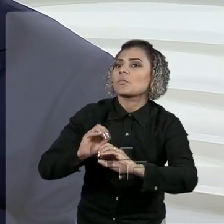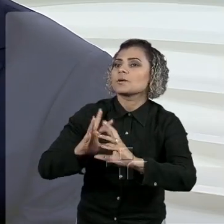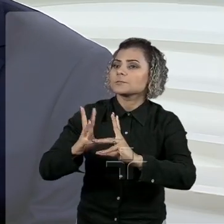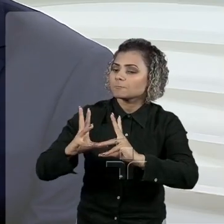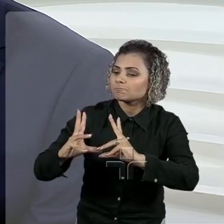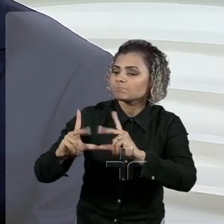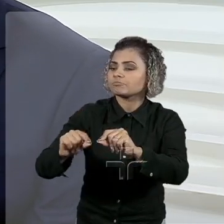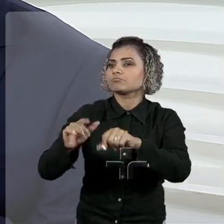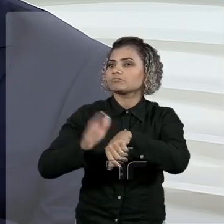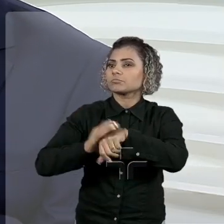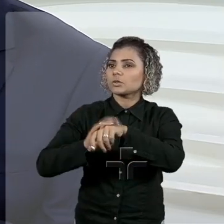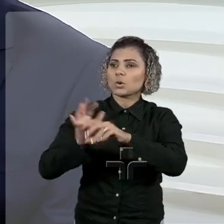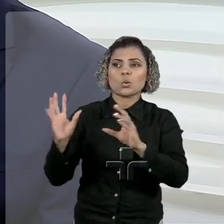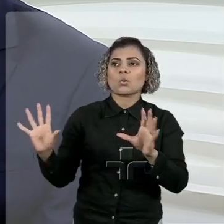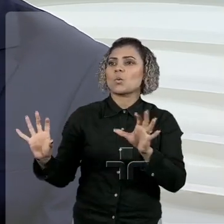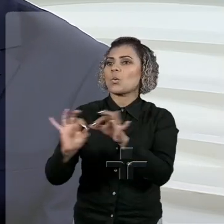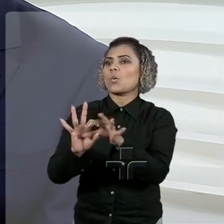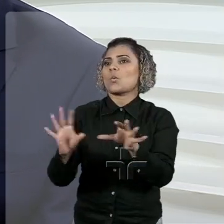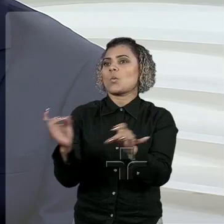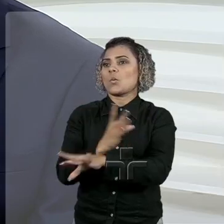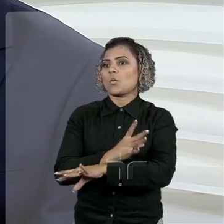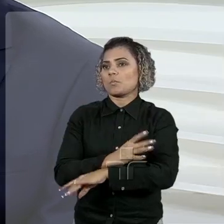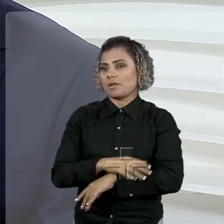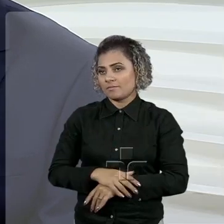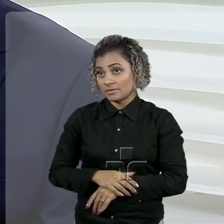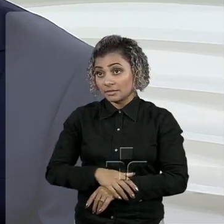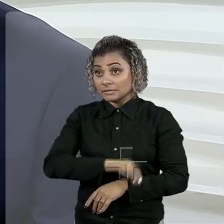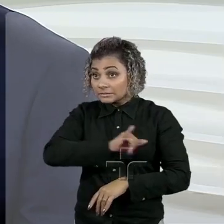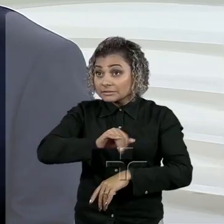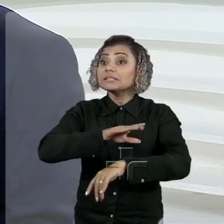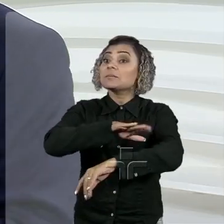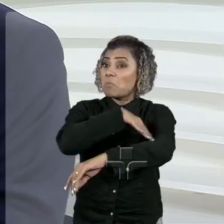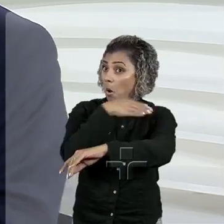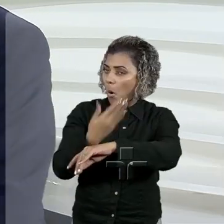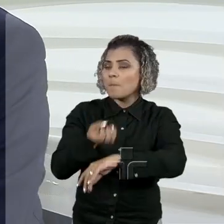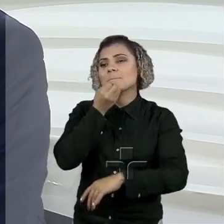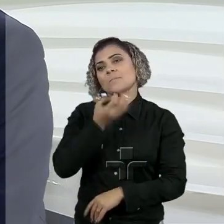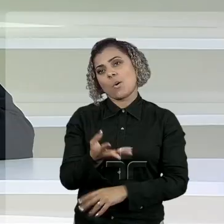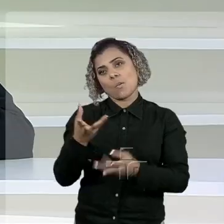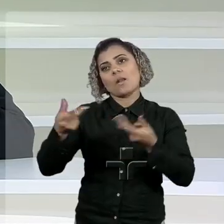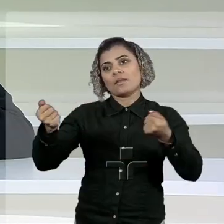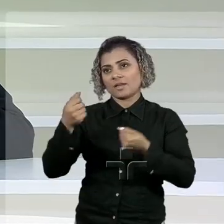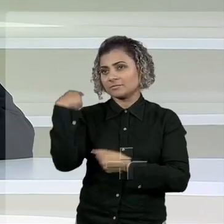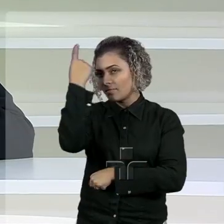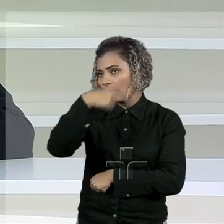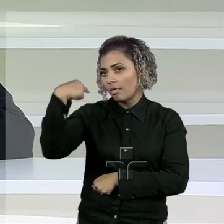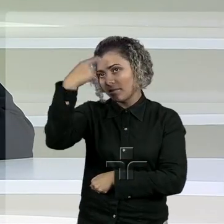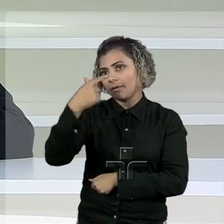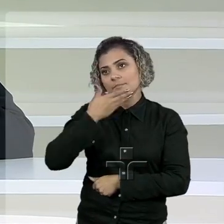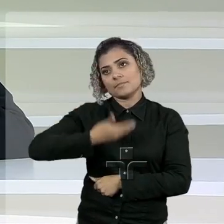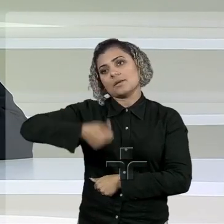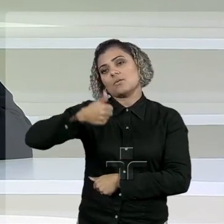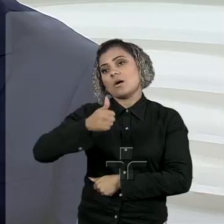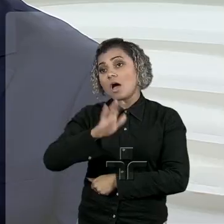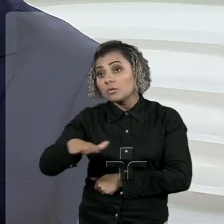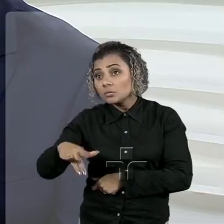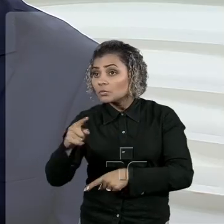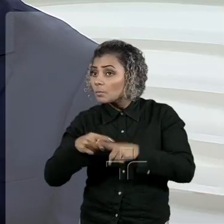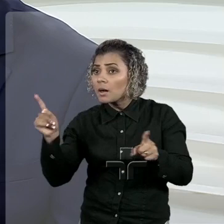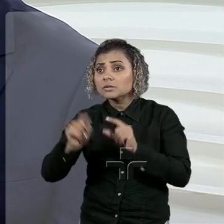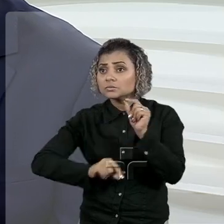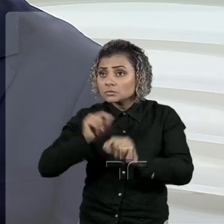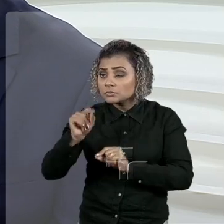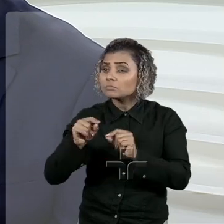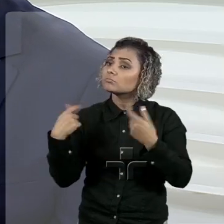diferente. O tempo é importante. Lógico, quanto mais tempo pudermos ter, logicamente será melhor para o nosso estudante. Mas não dá para fazer